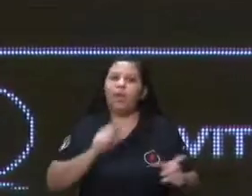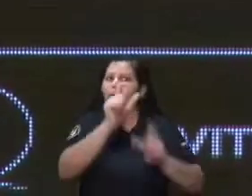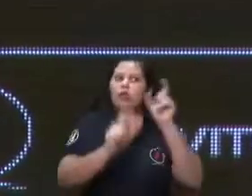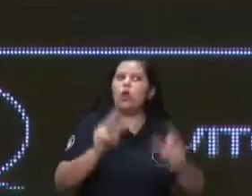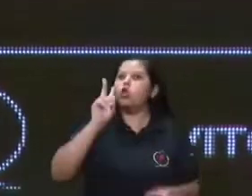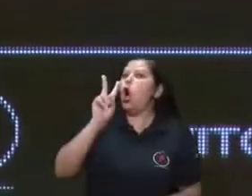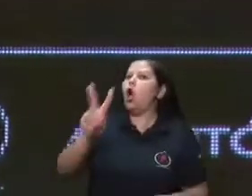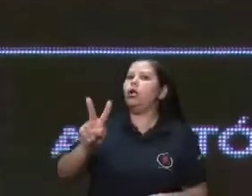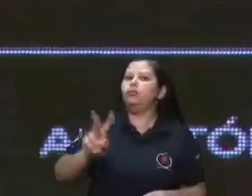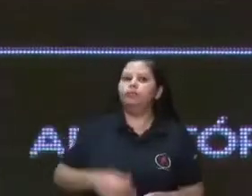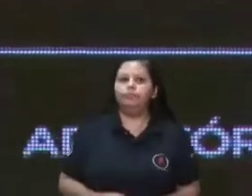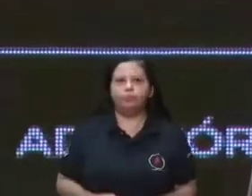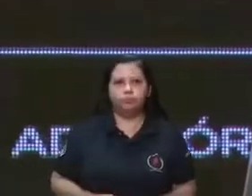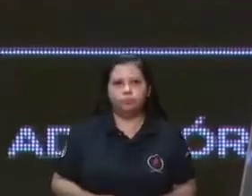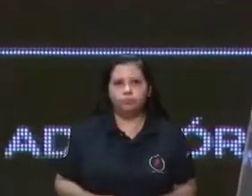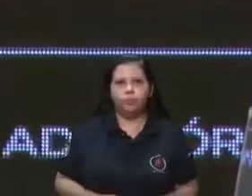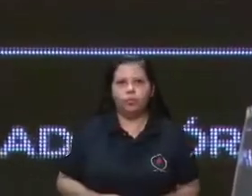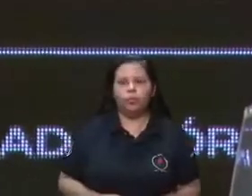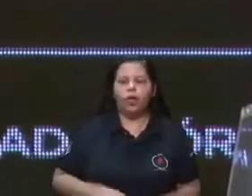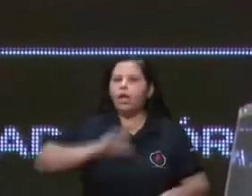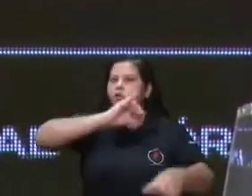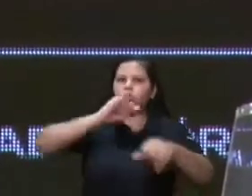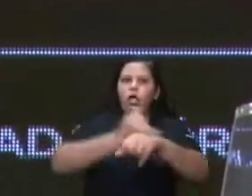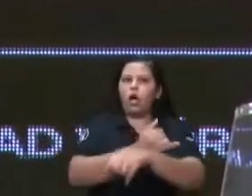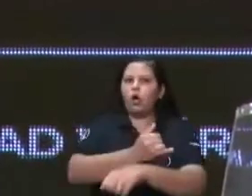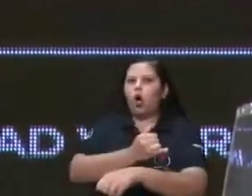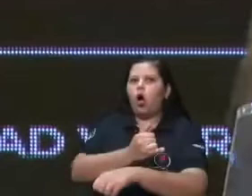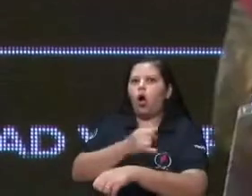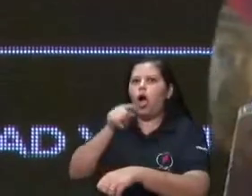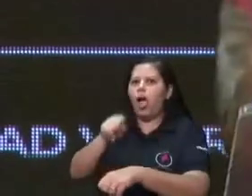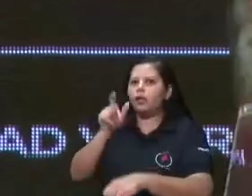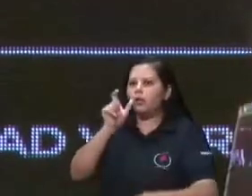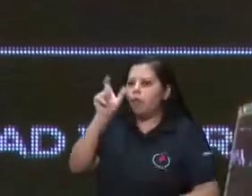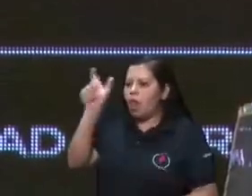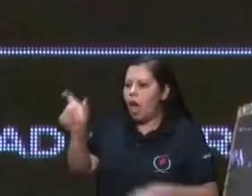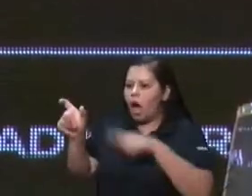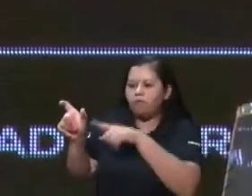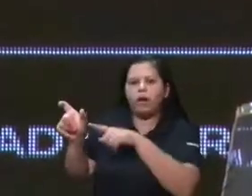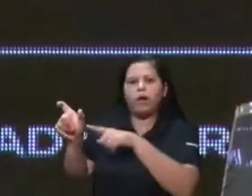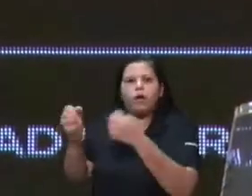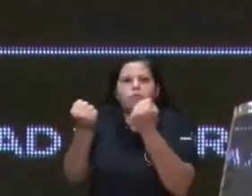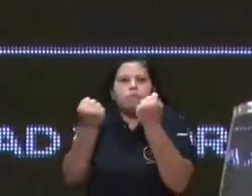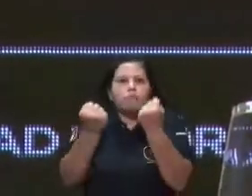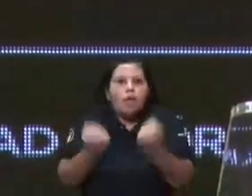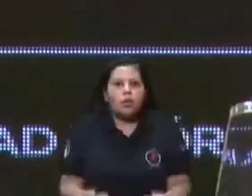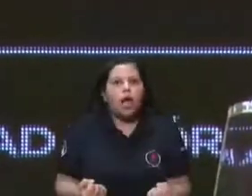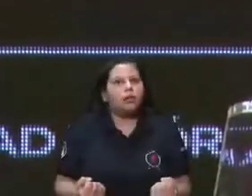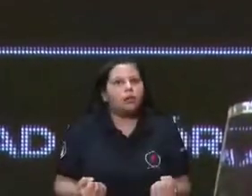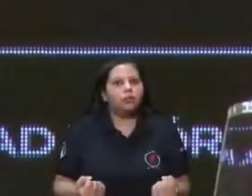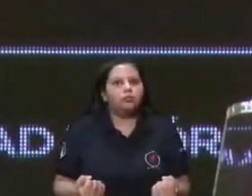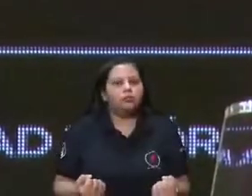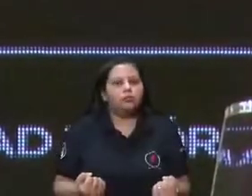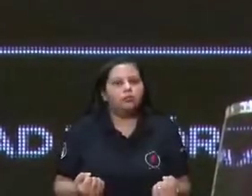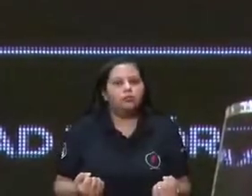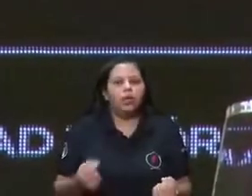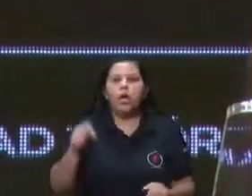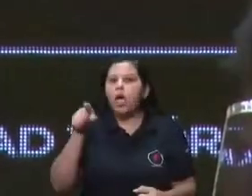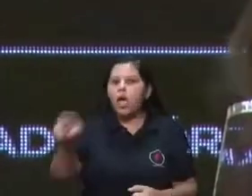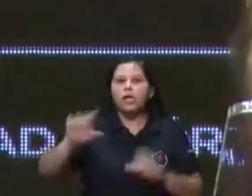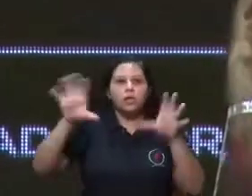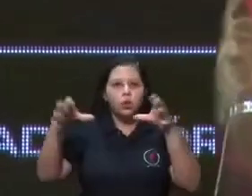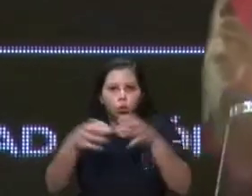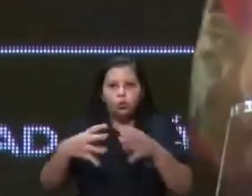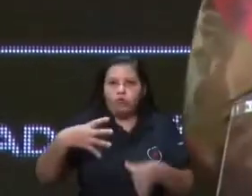Essa palavra teve um peso tão grande sobre a tribo que nenhum rei saiu dessa tribo.